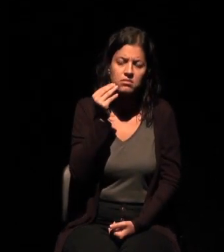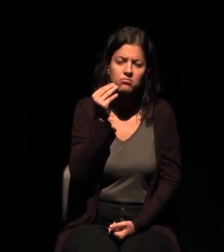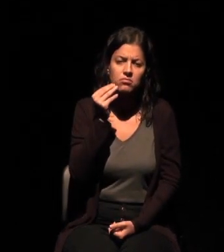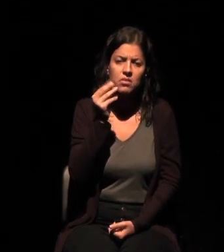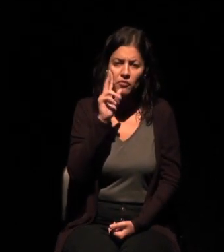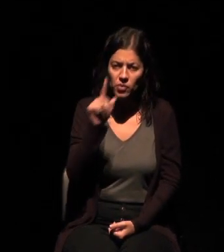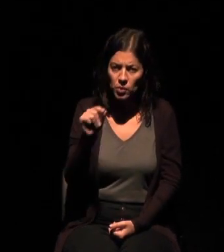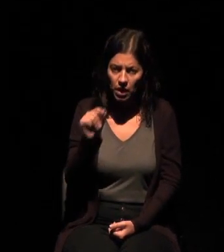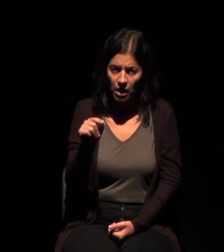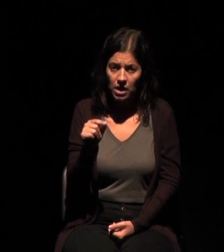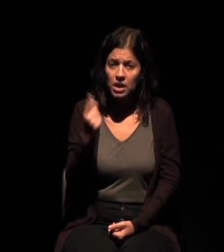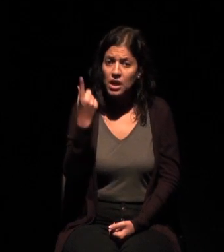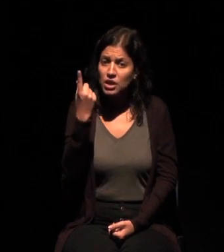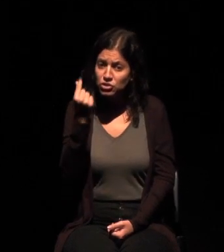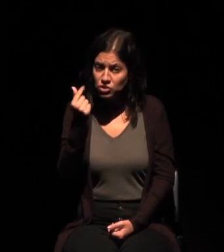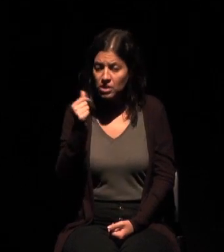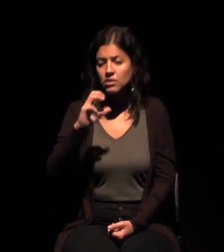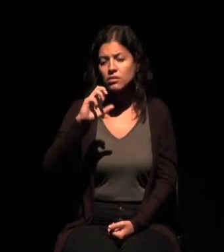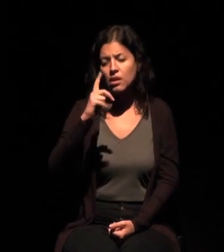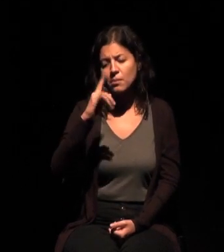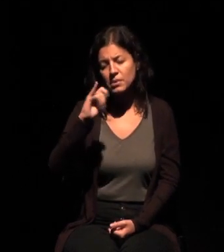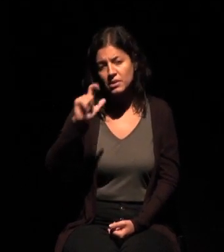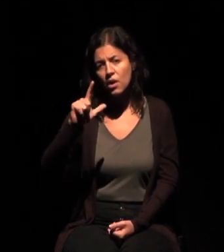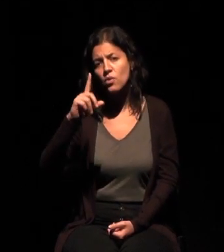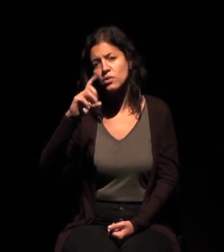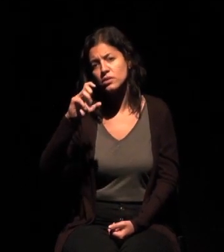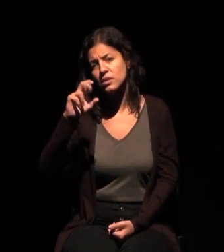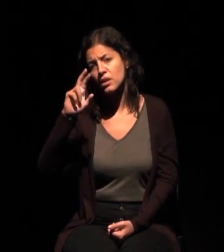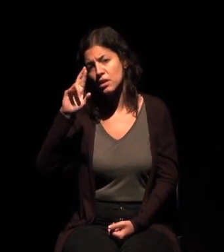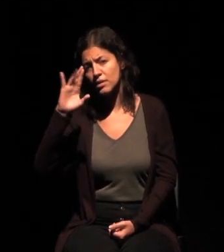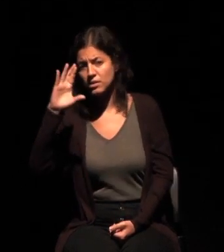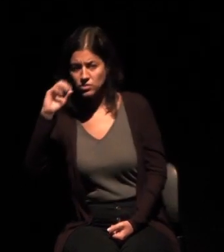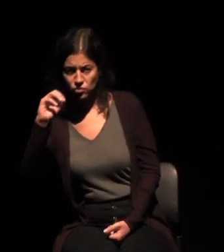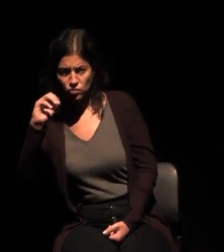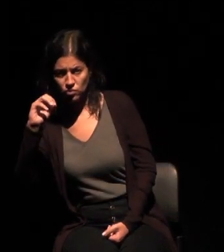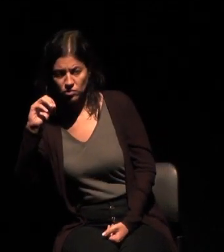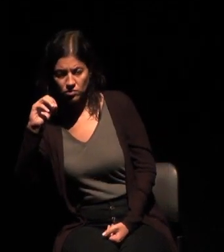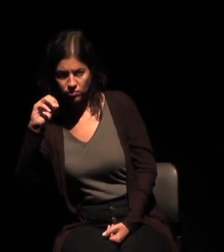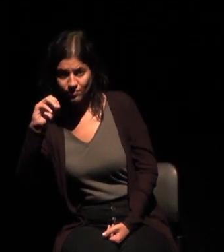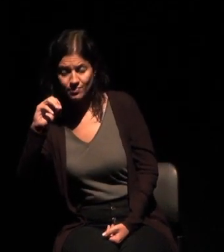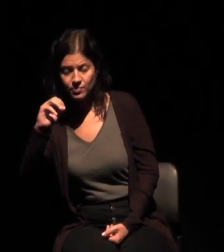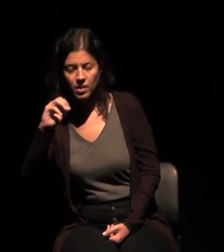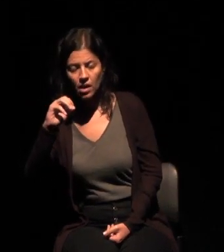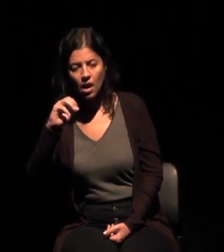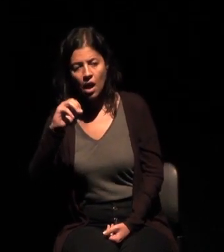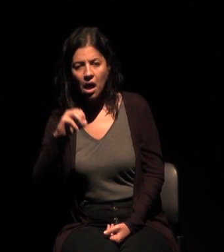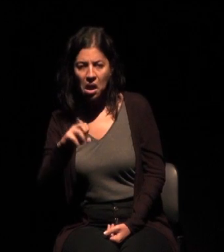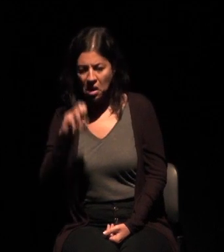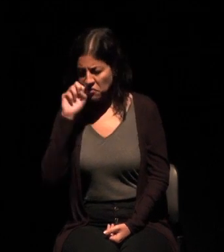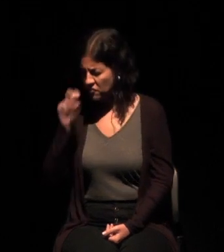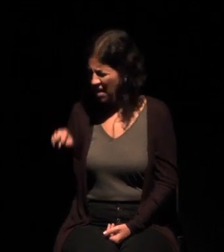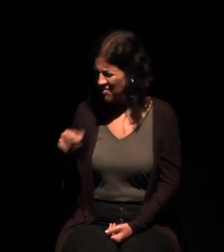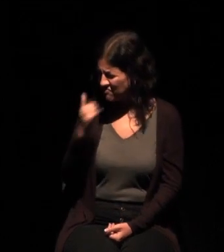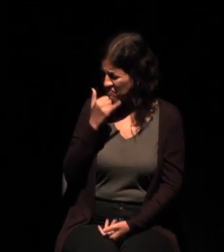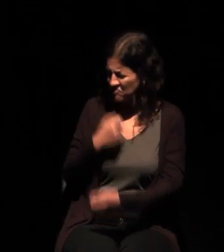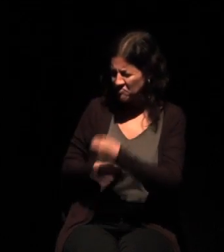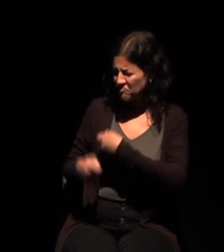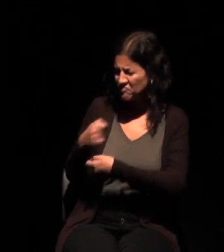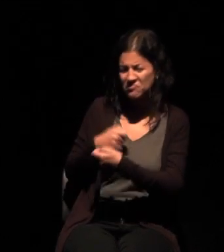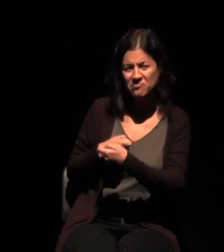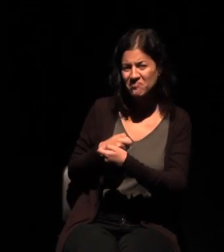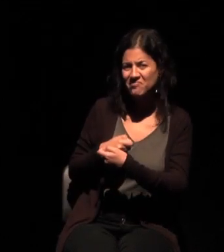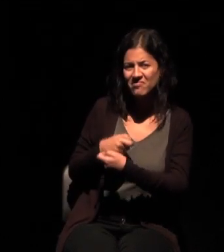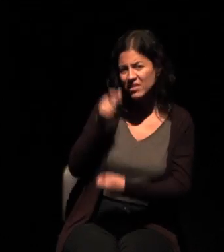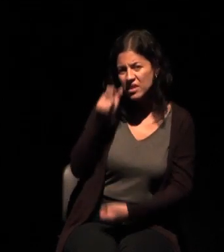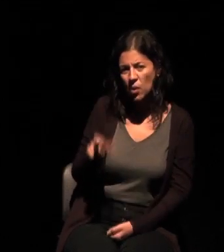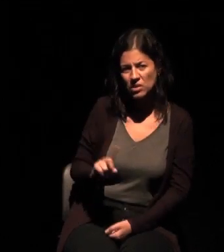de risco entravam na empresa e rapidamente prevendo que o negócio não era do seu interesse ou ou precisando muito pouco do negócio a juventus